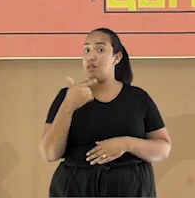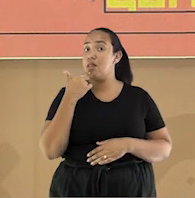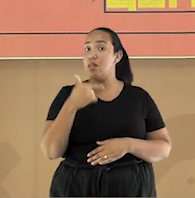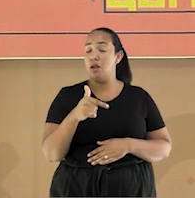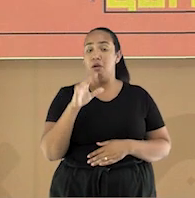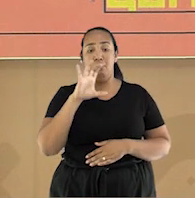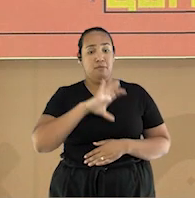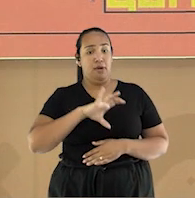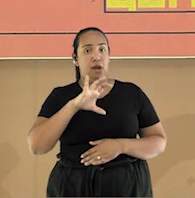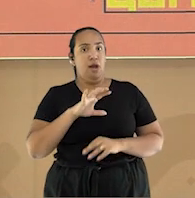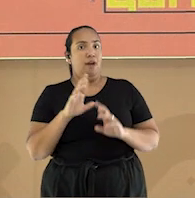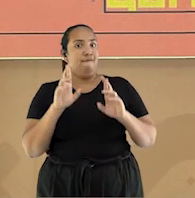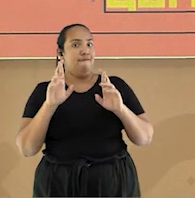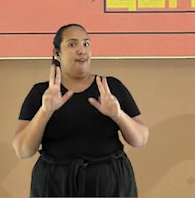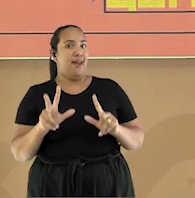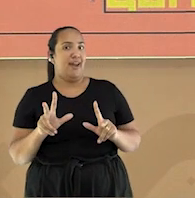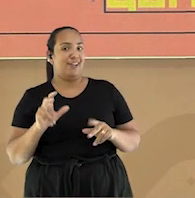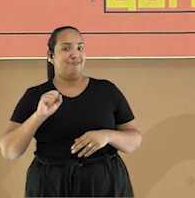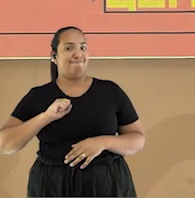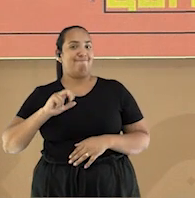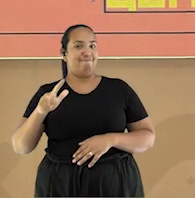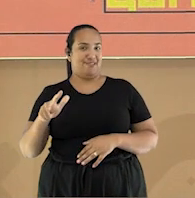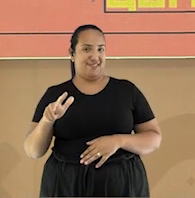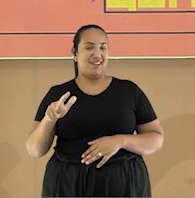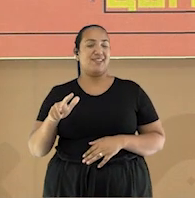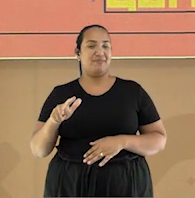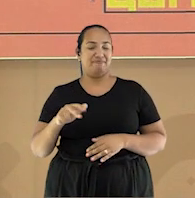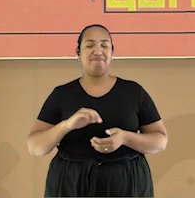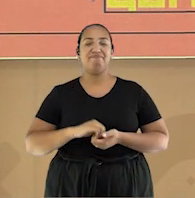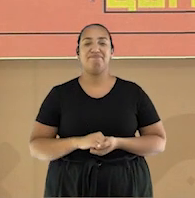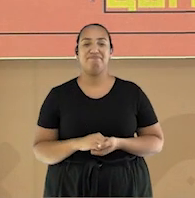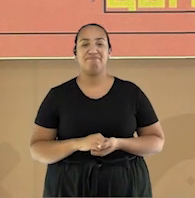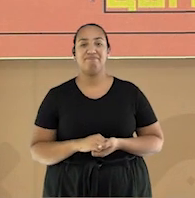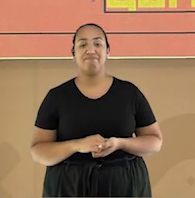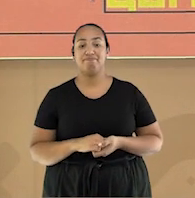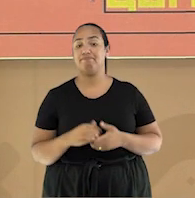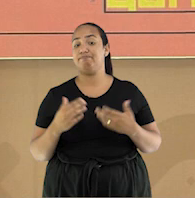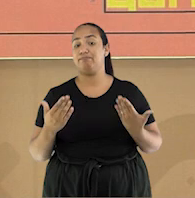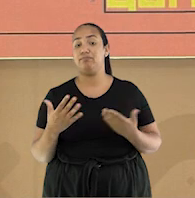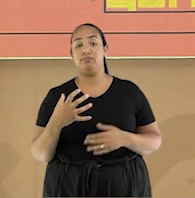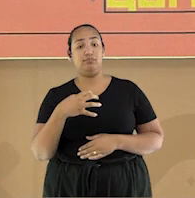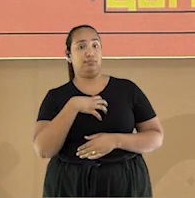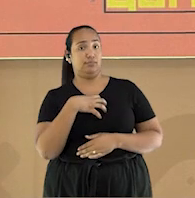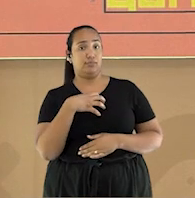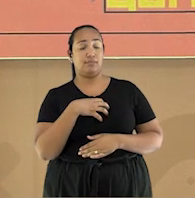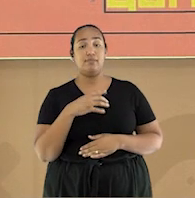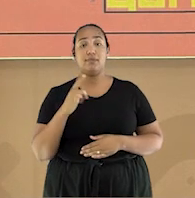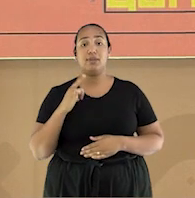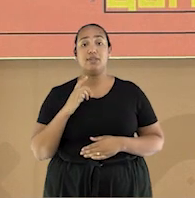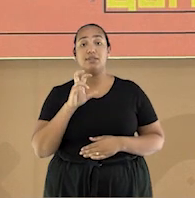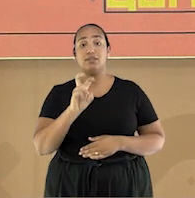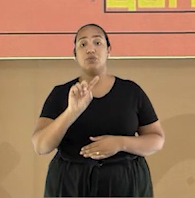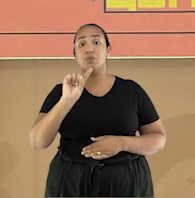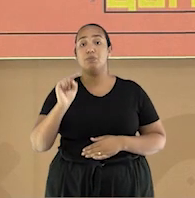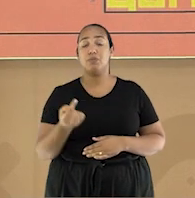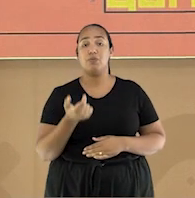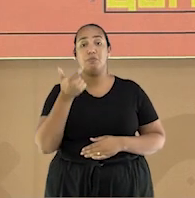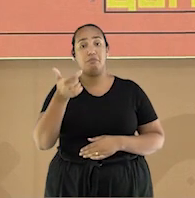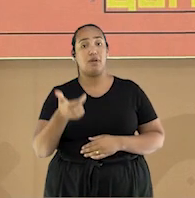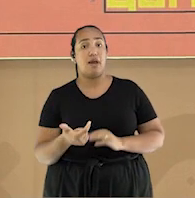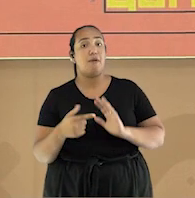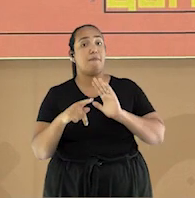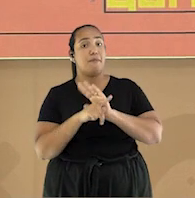é considerada diferente do português lá de Portugal. Na Bahia, são usadas cerca de 5.000 palavras de